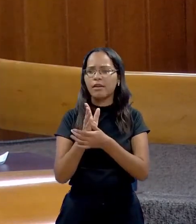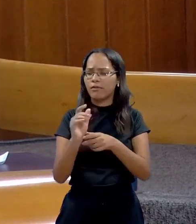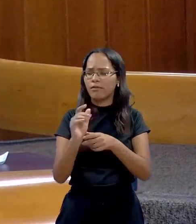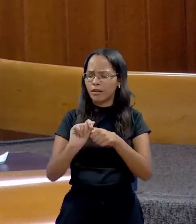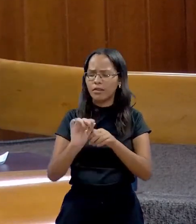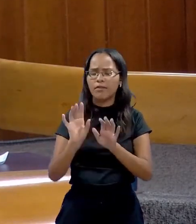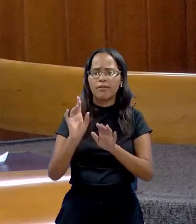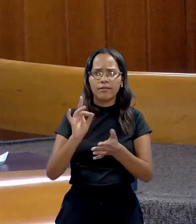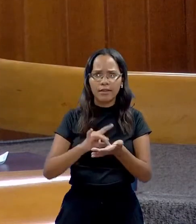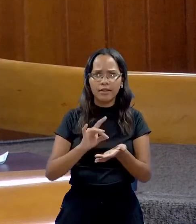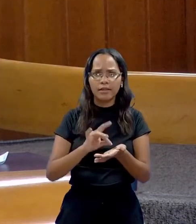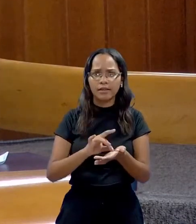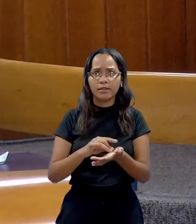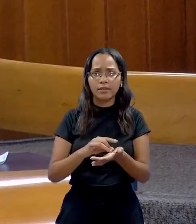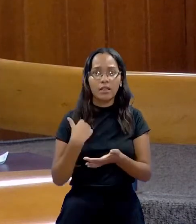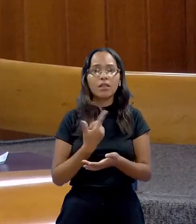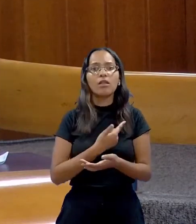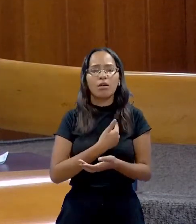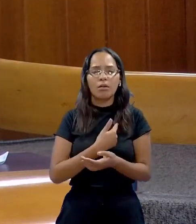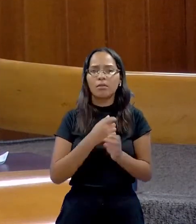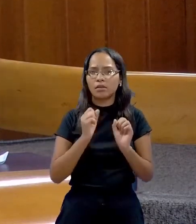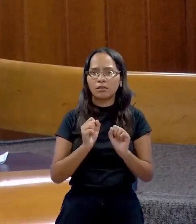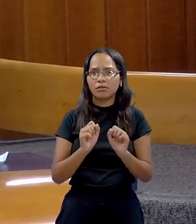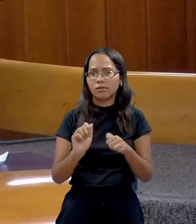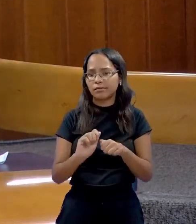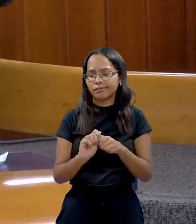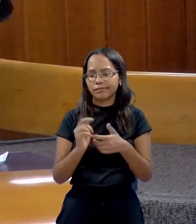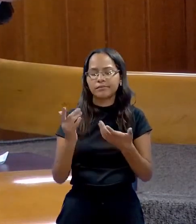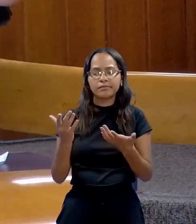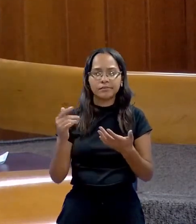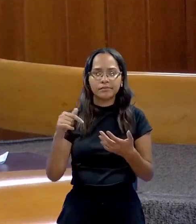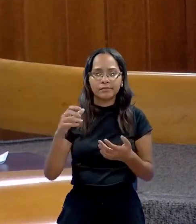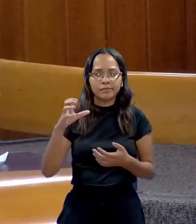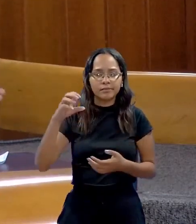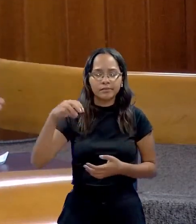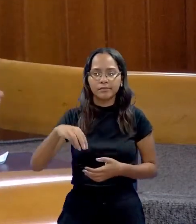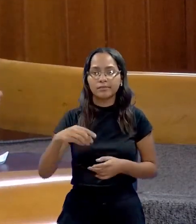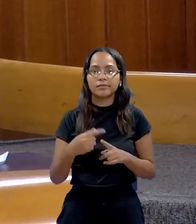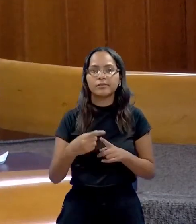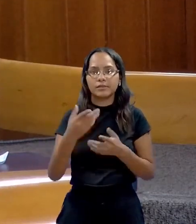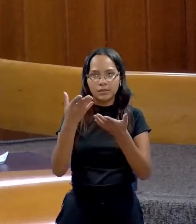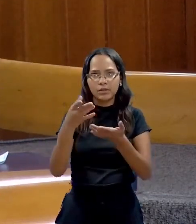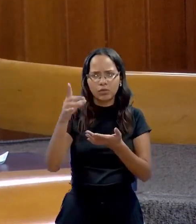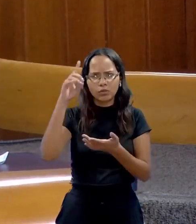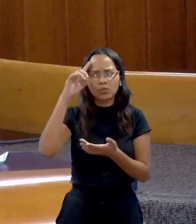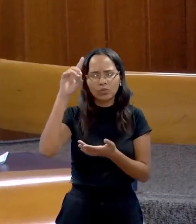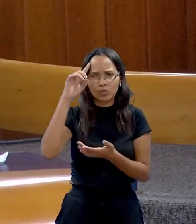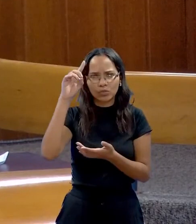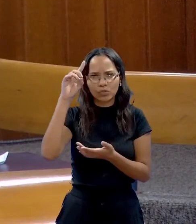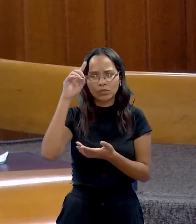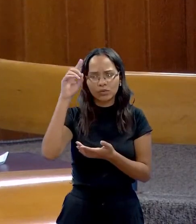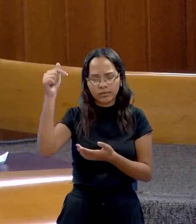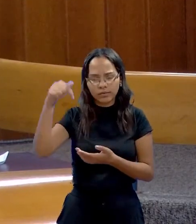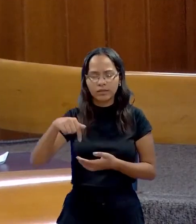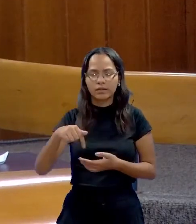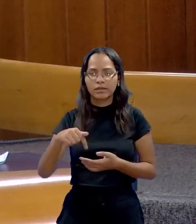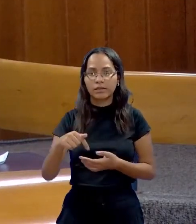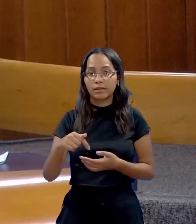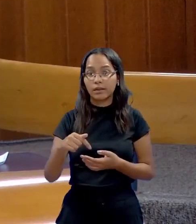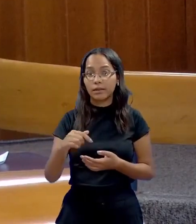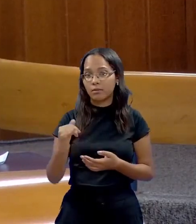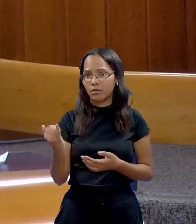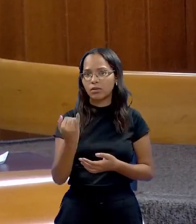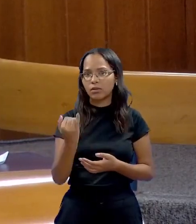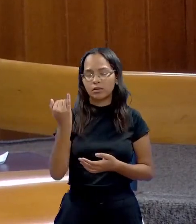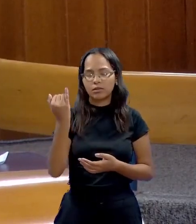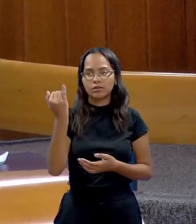nós possamos moralizar essa casa. Vossa Excelência vem todo dia, então é necessário que, meu amigo Bocão,